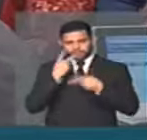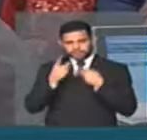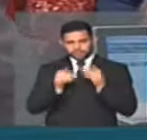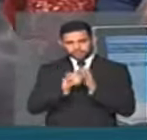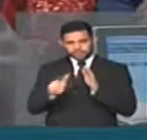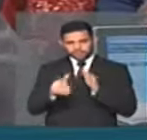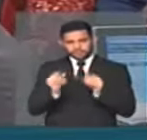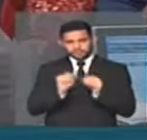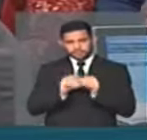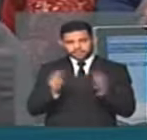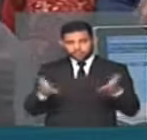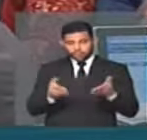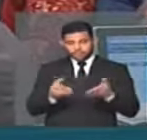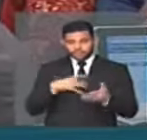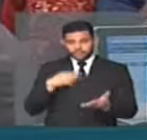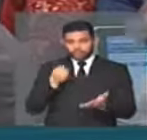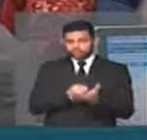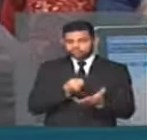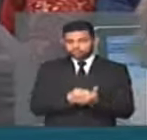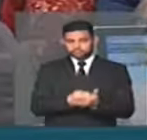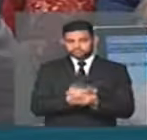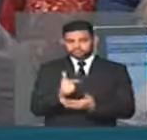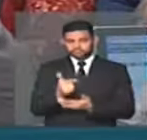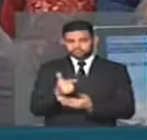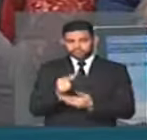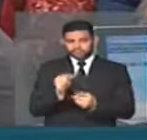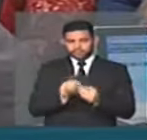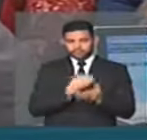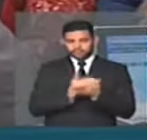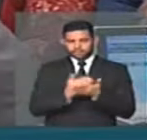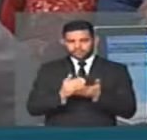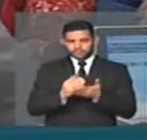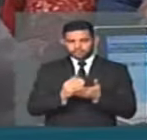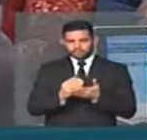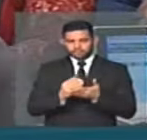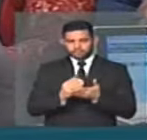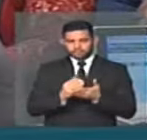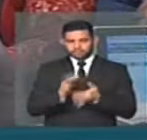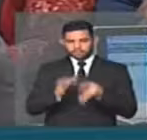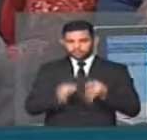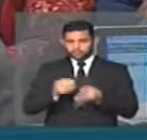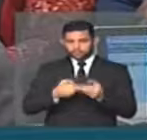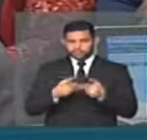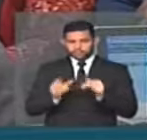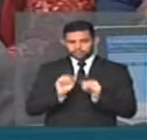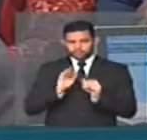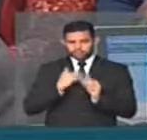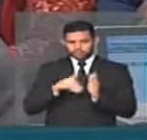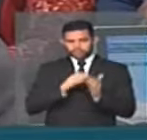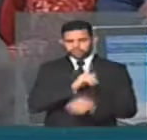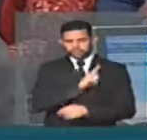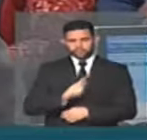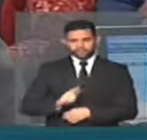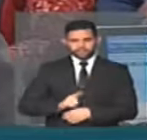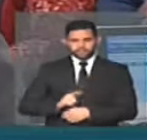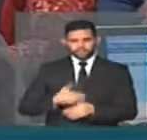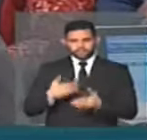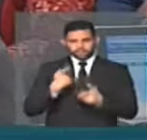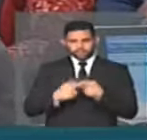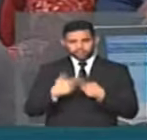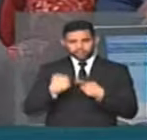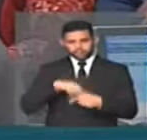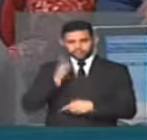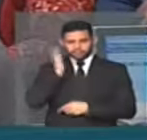críticas ao estatuto aqui, que até hoje não é cumprido, a começar pelo poder público, e olha, por todos os governos, porque